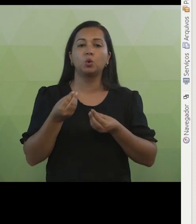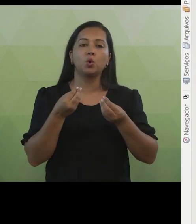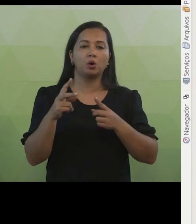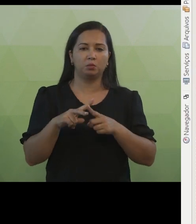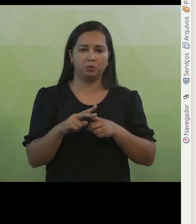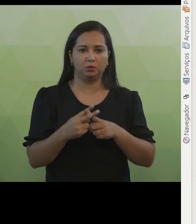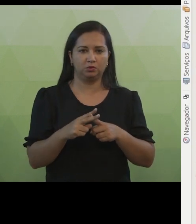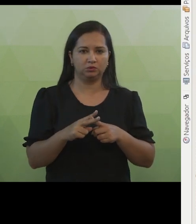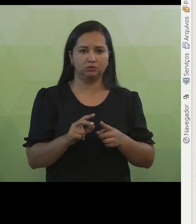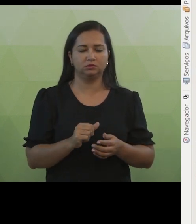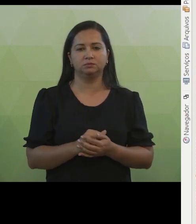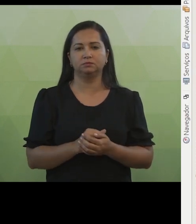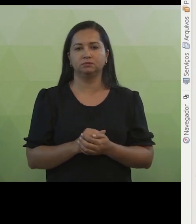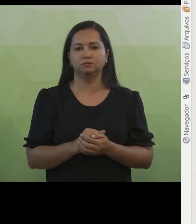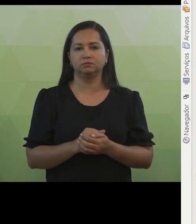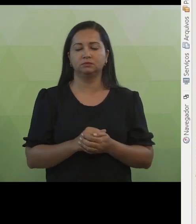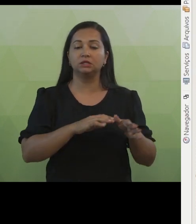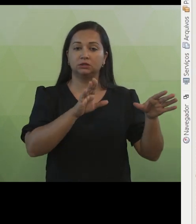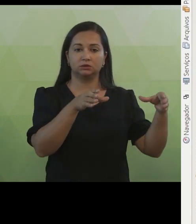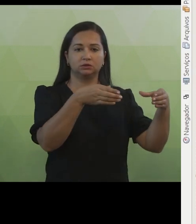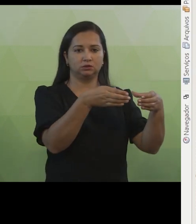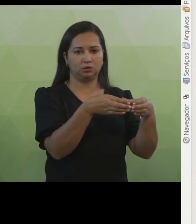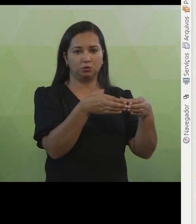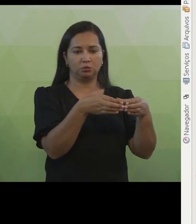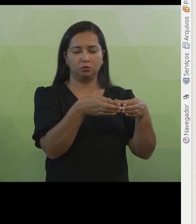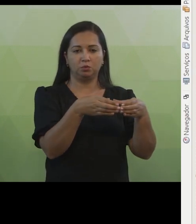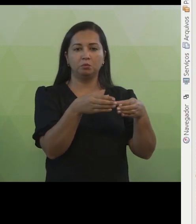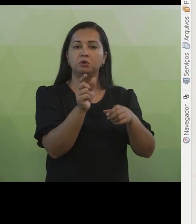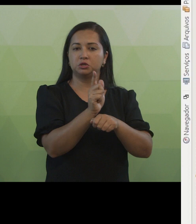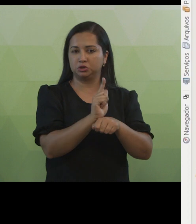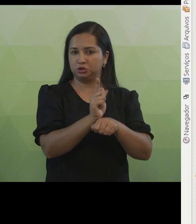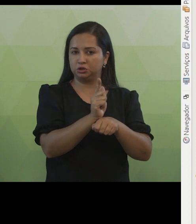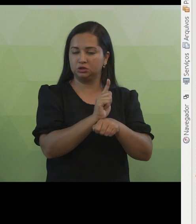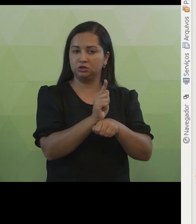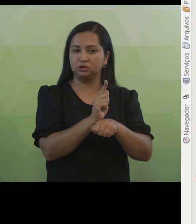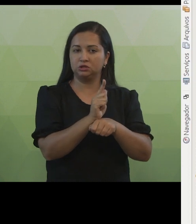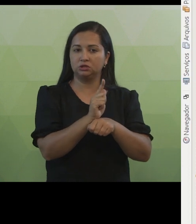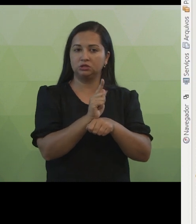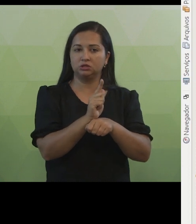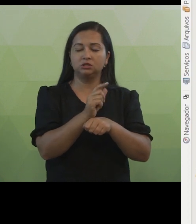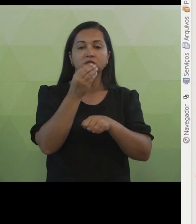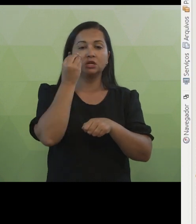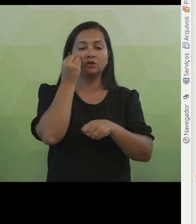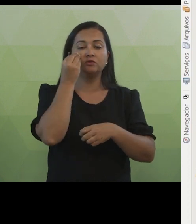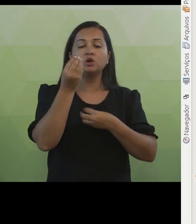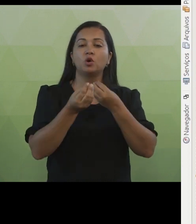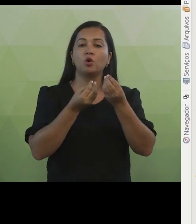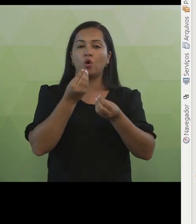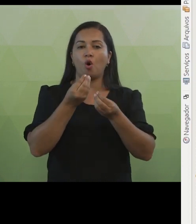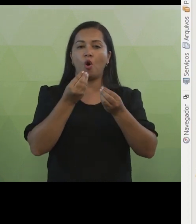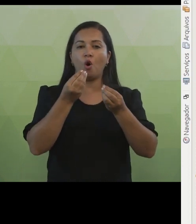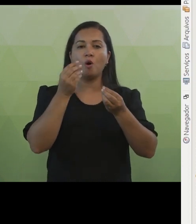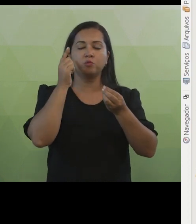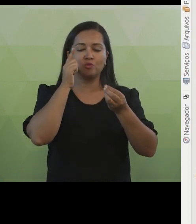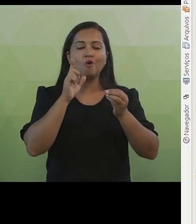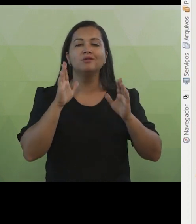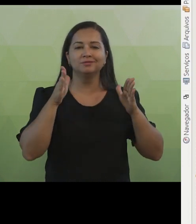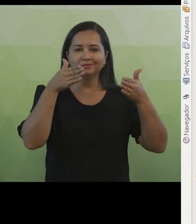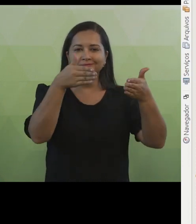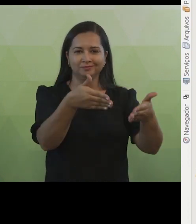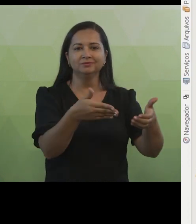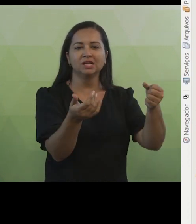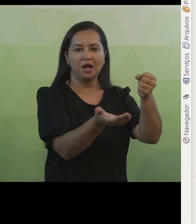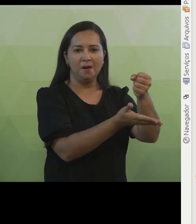Ou, dentro da minha classe gerente, eu defino um método para fazer acesso à minha classe